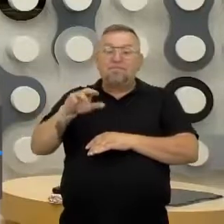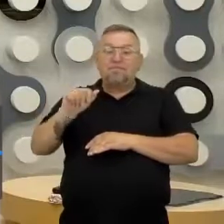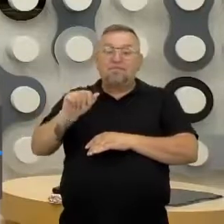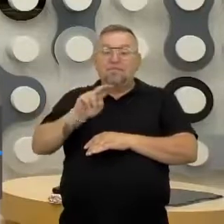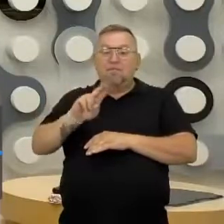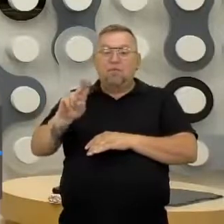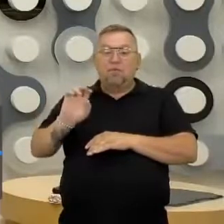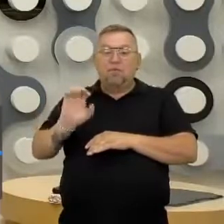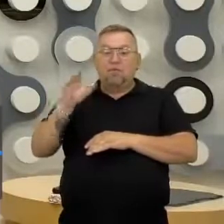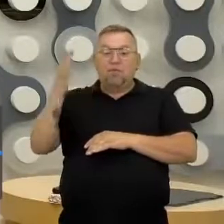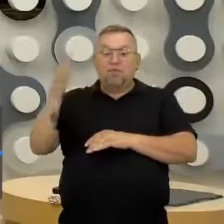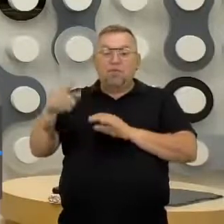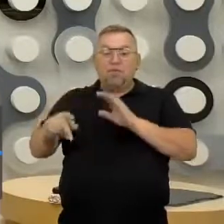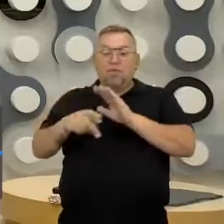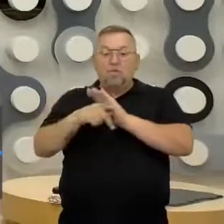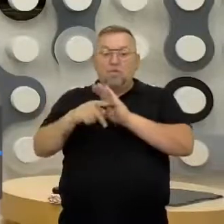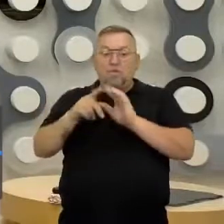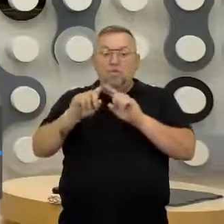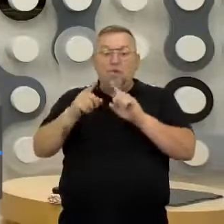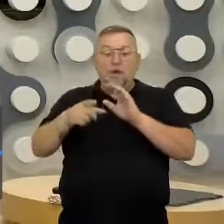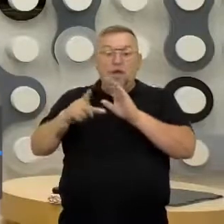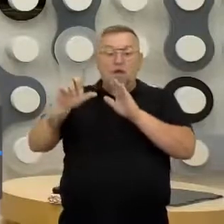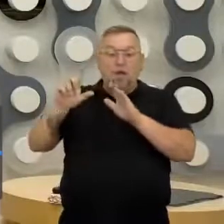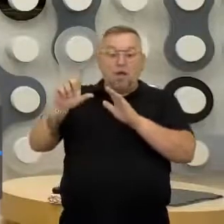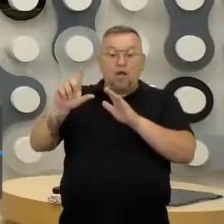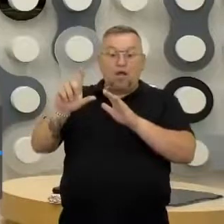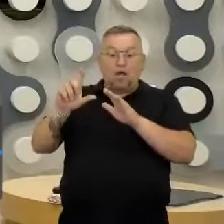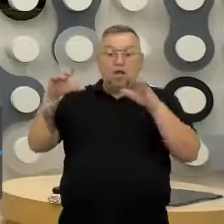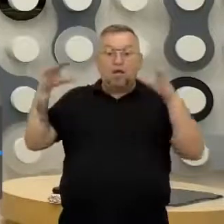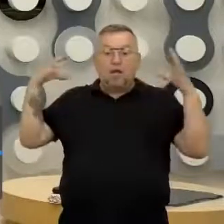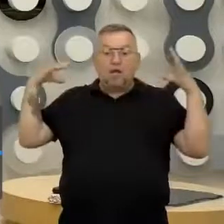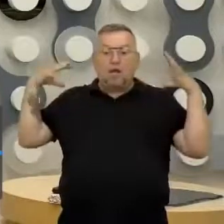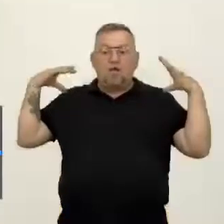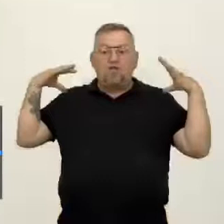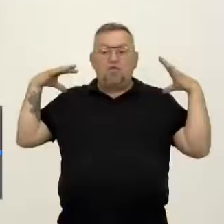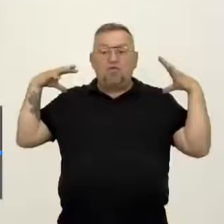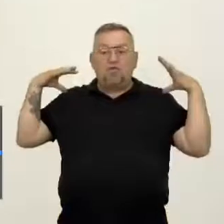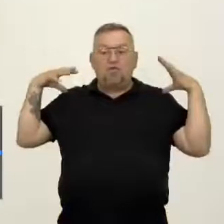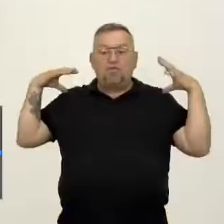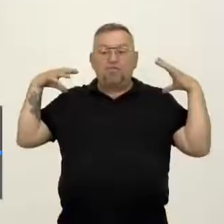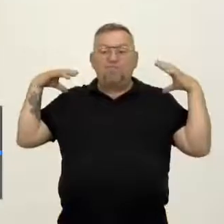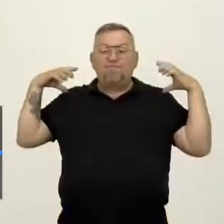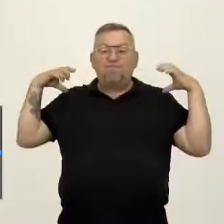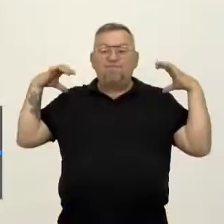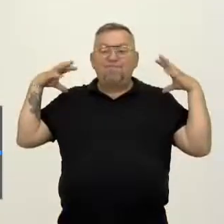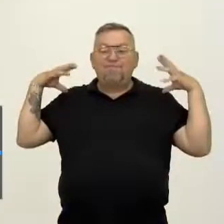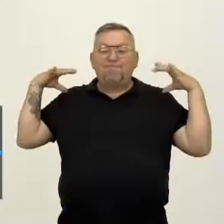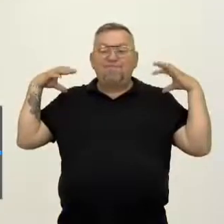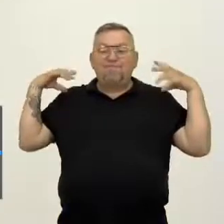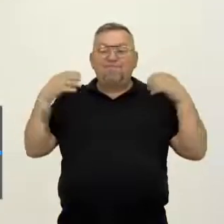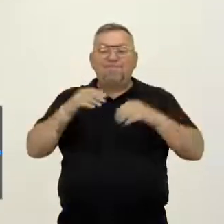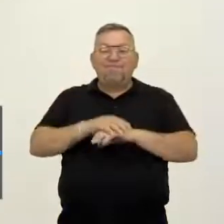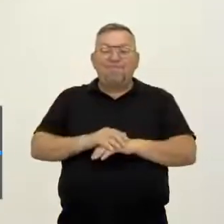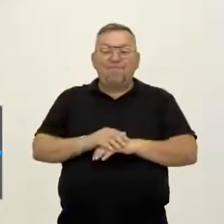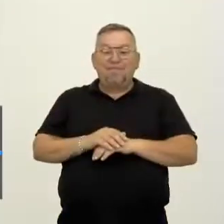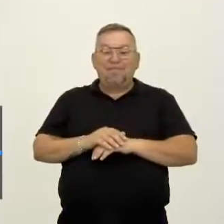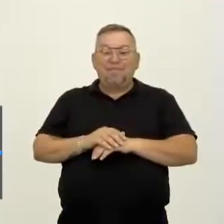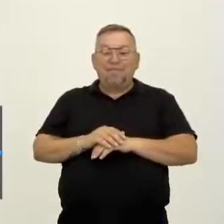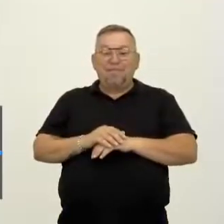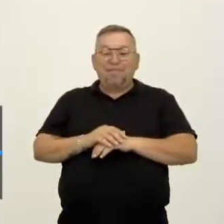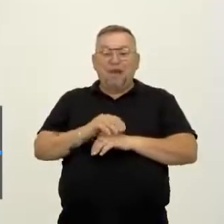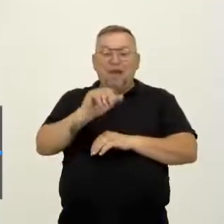do espetáculo, acredito que seja o espetáculo anterior, é Anjos. Ah, Anjos, é Anjos da Cianal de Ícaro,